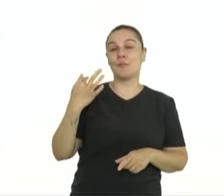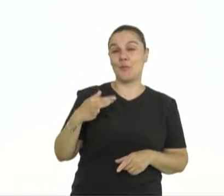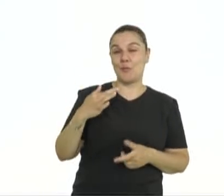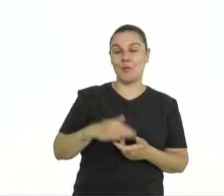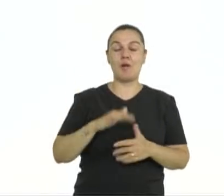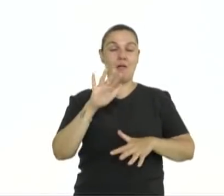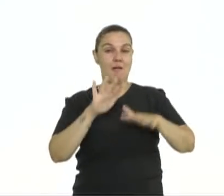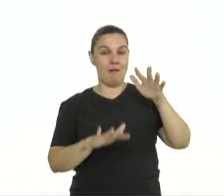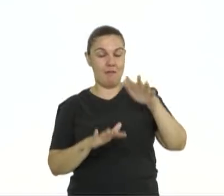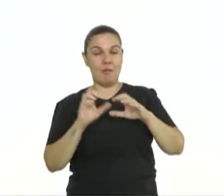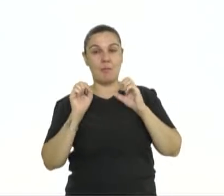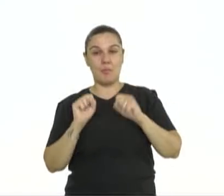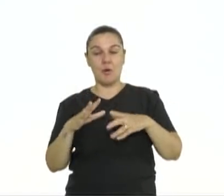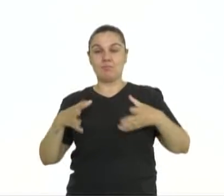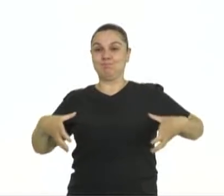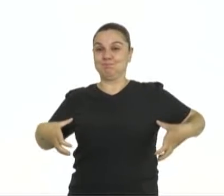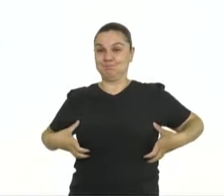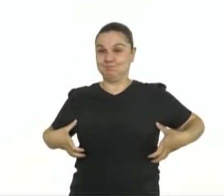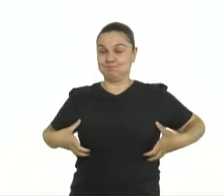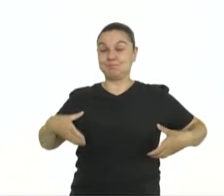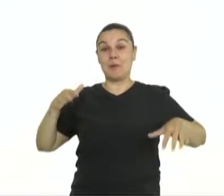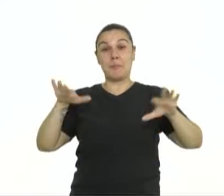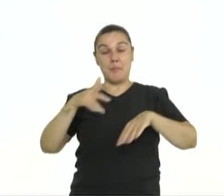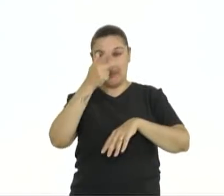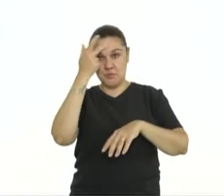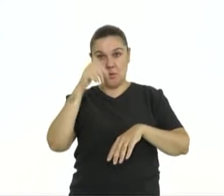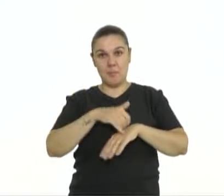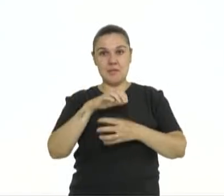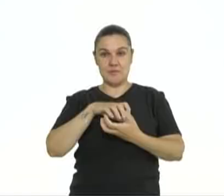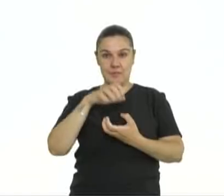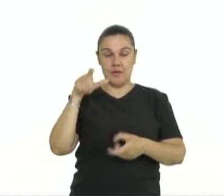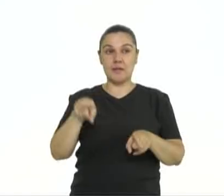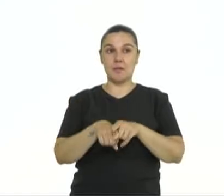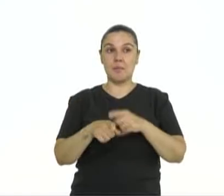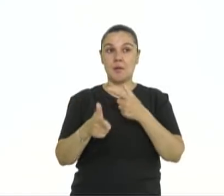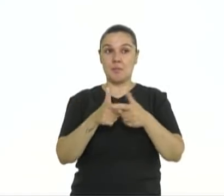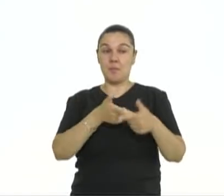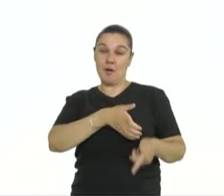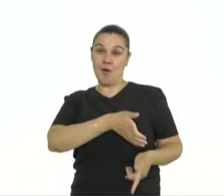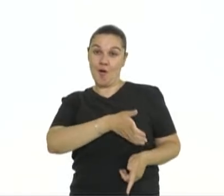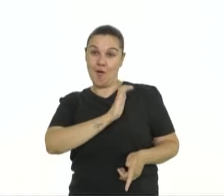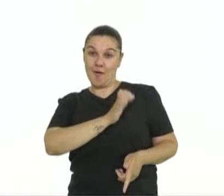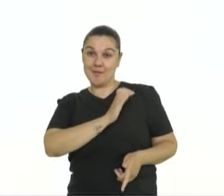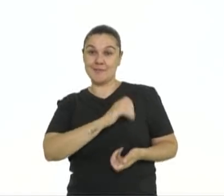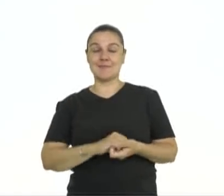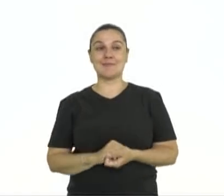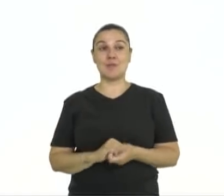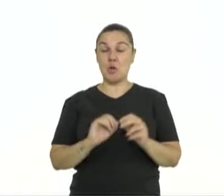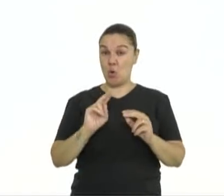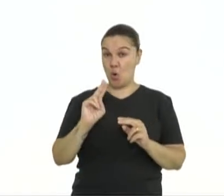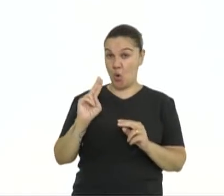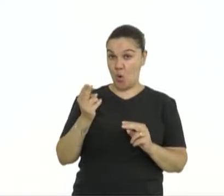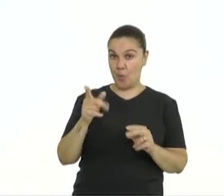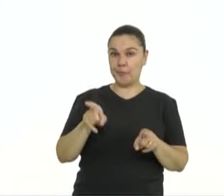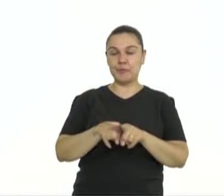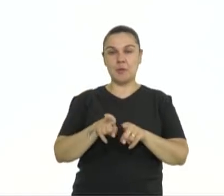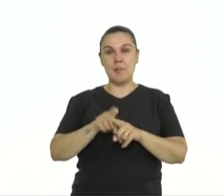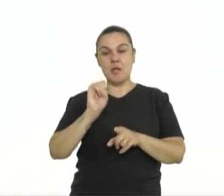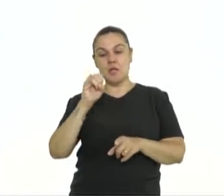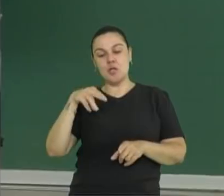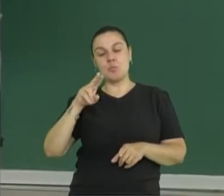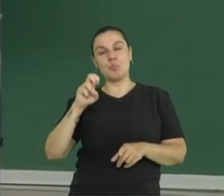Eventualmente pode causar o quê? Pneumonia em idosos e pessoas com problemas o quê? Cardiovasculares ou com o sistema